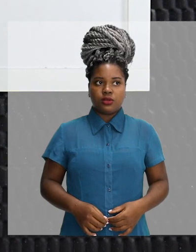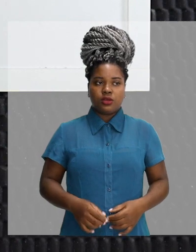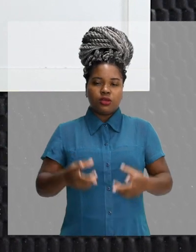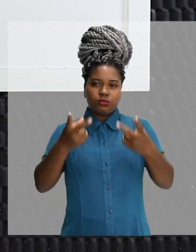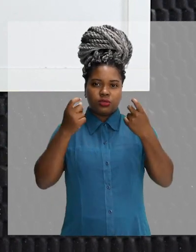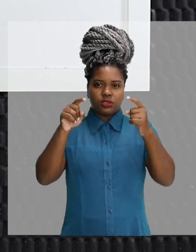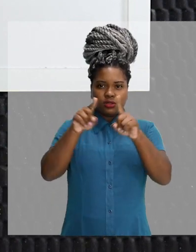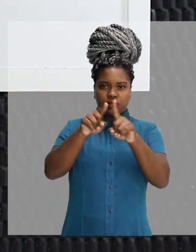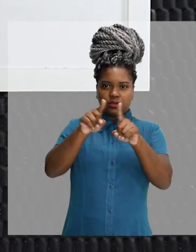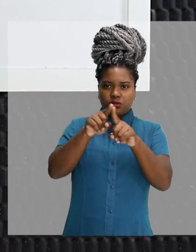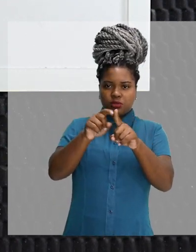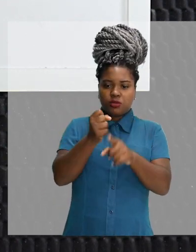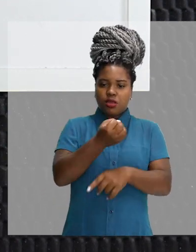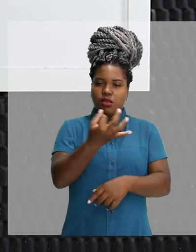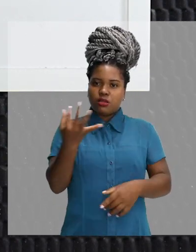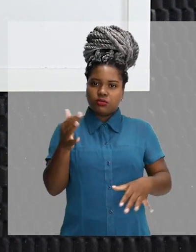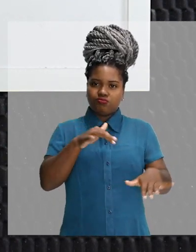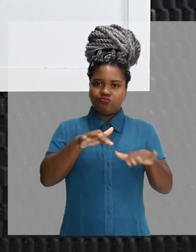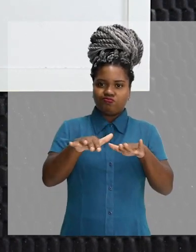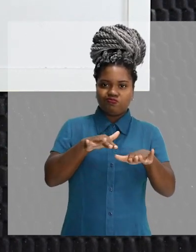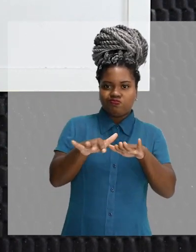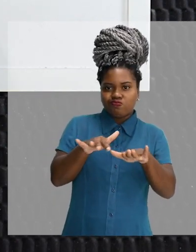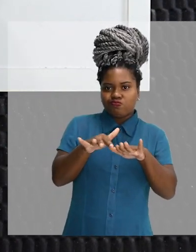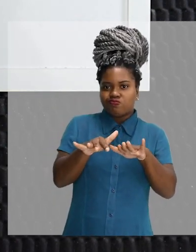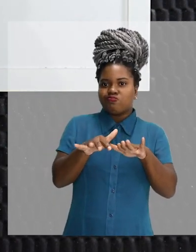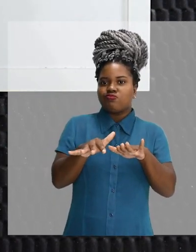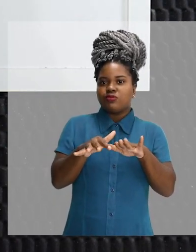que a quantidade de movimento,